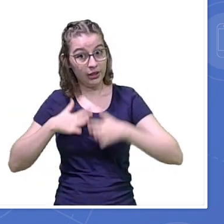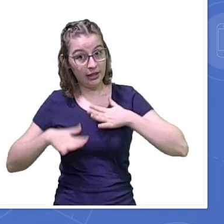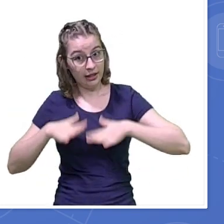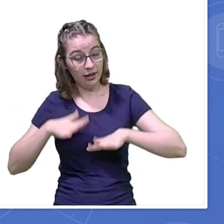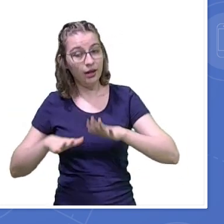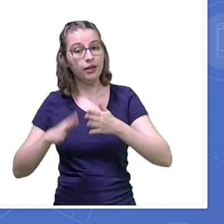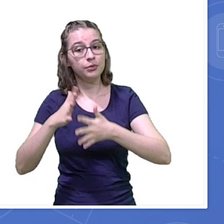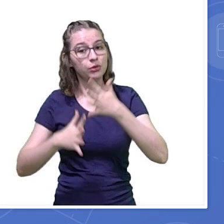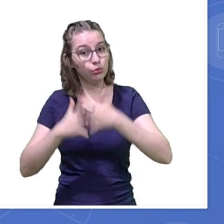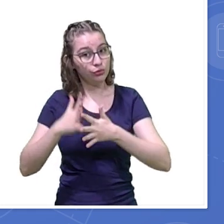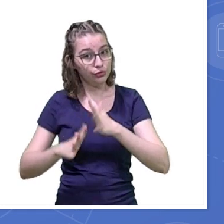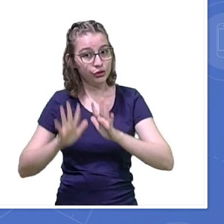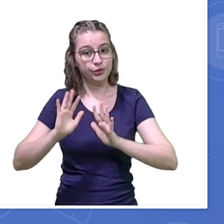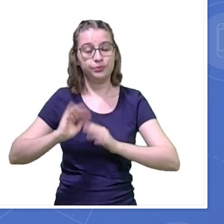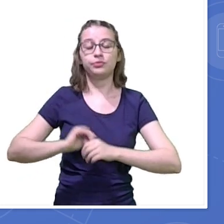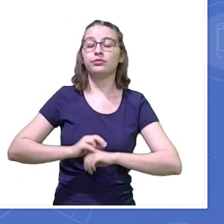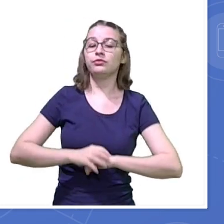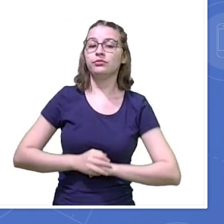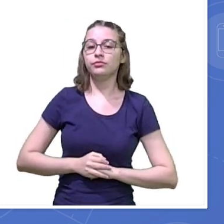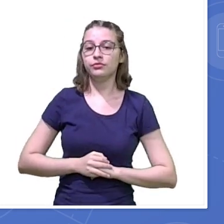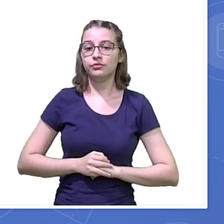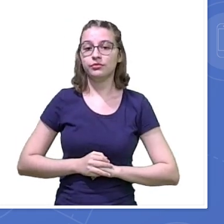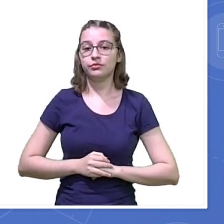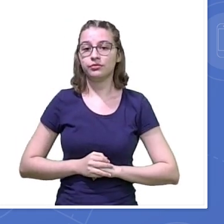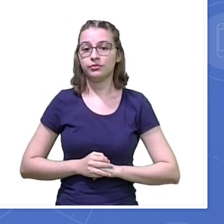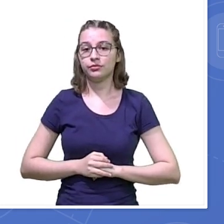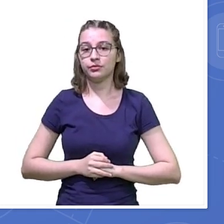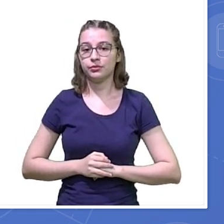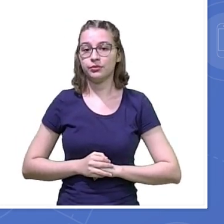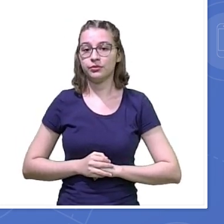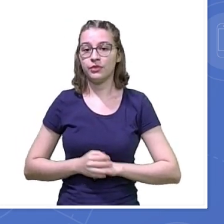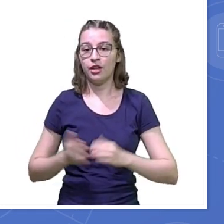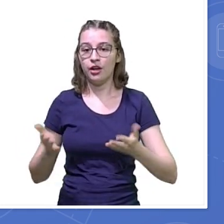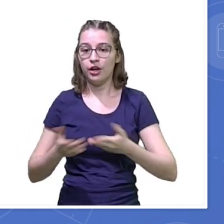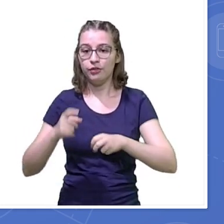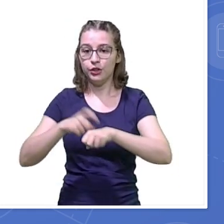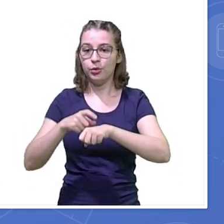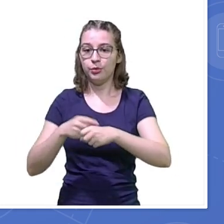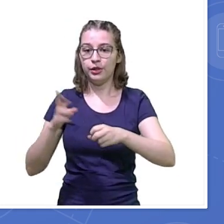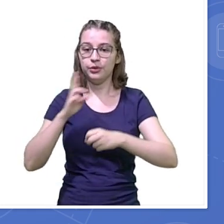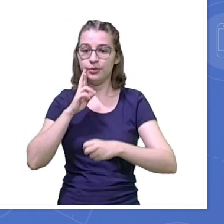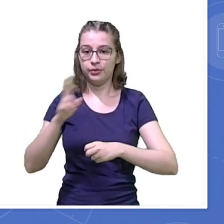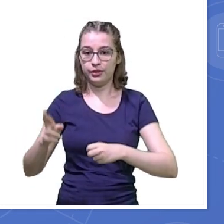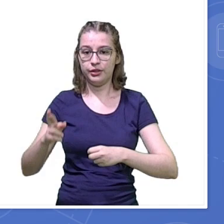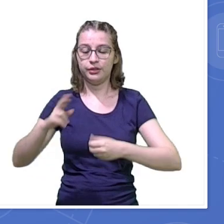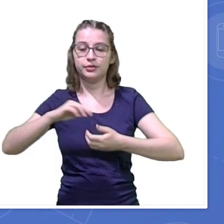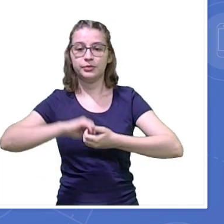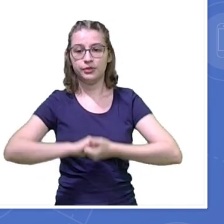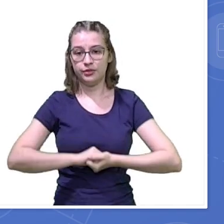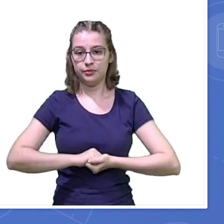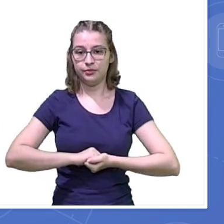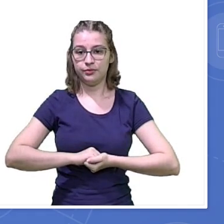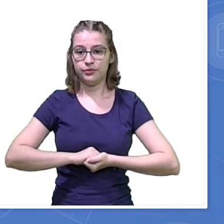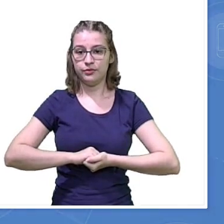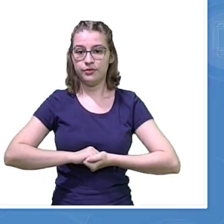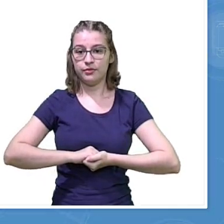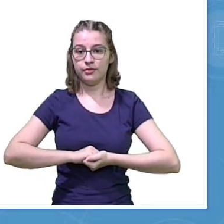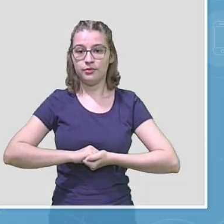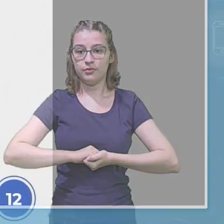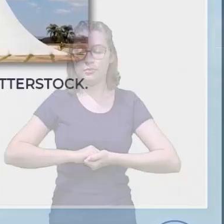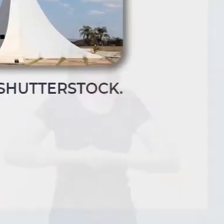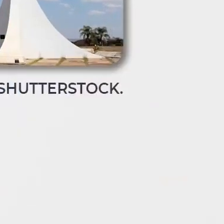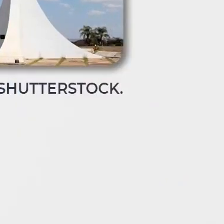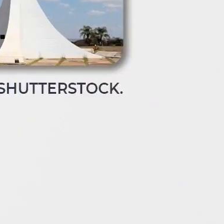pouco a gente volta com a resposta dessa questão 2 do nosso Praticando de Geografia. Até lá!